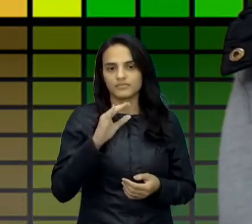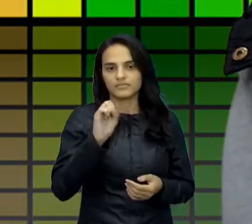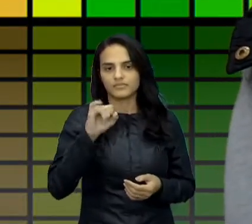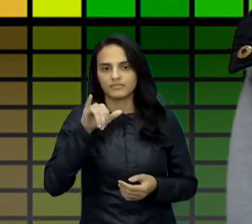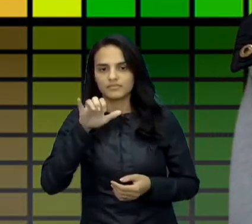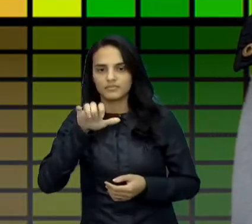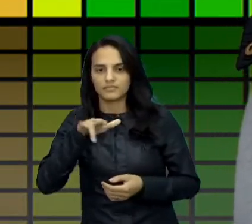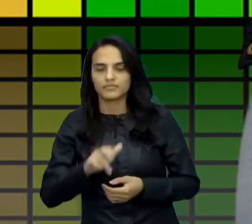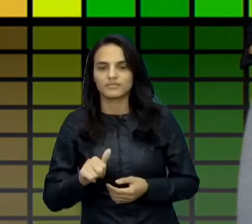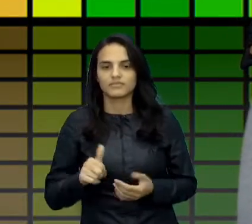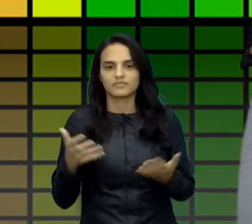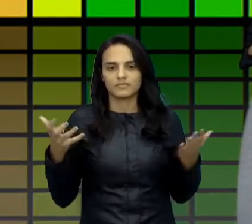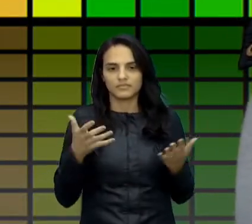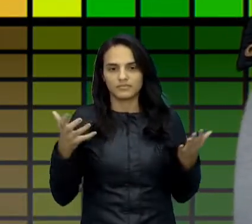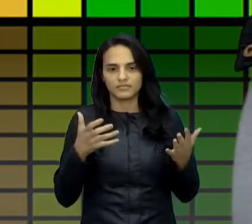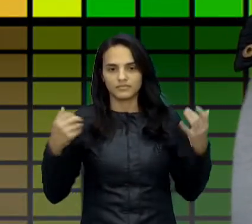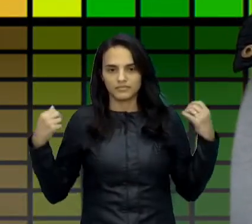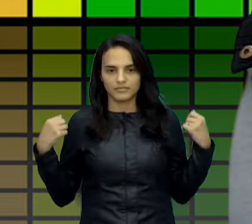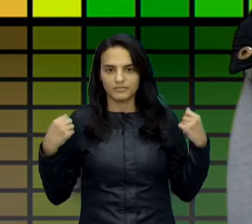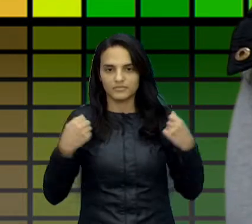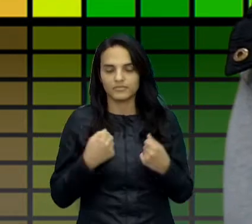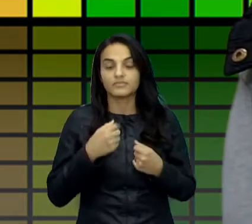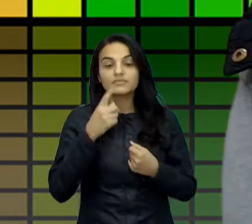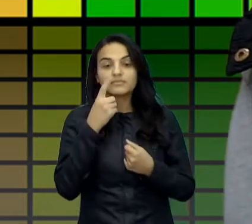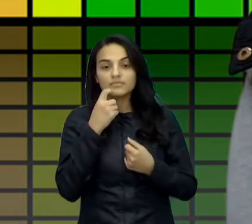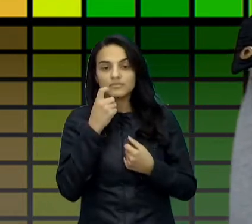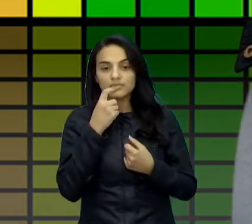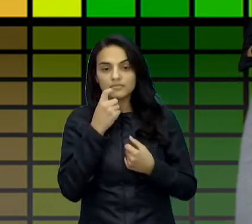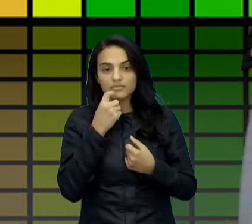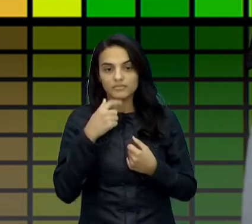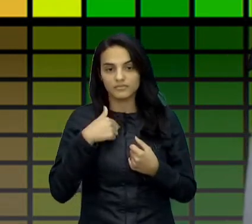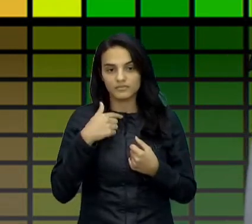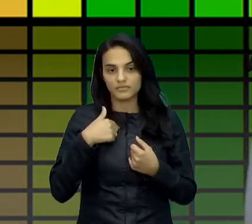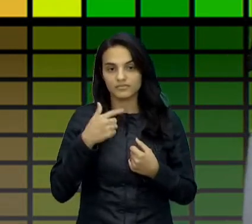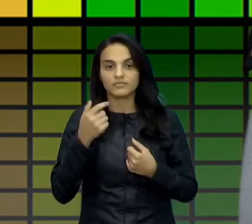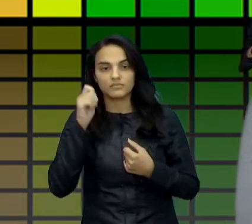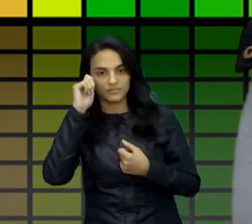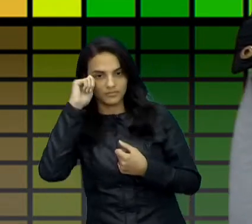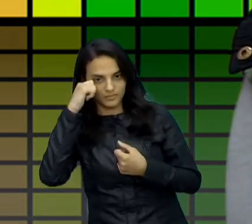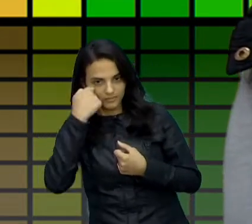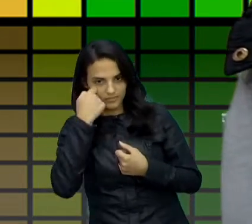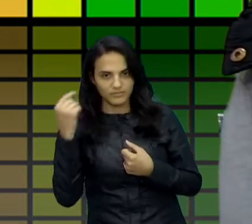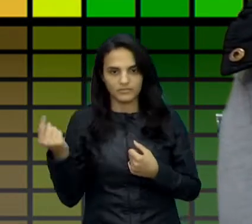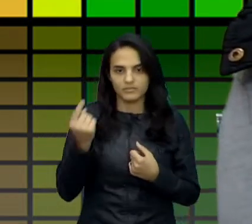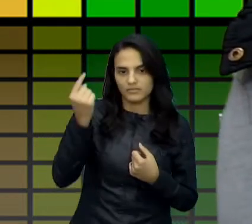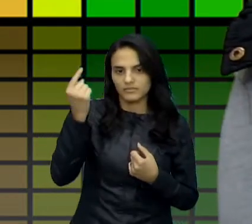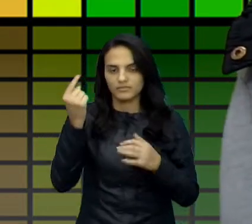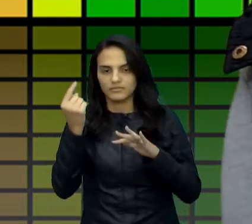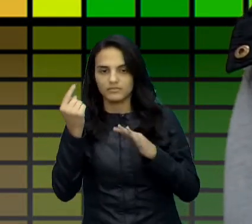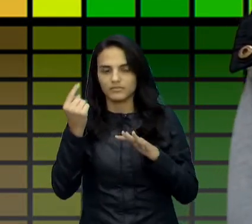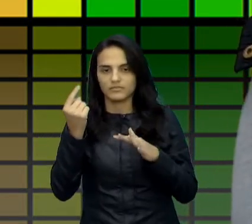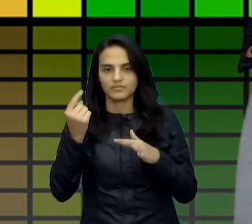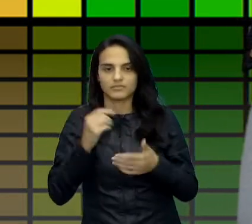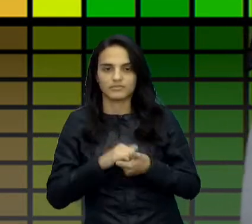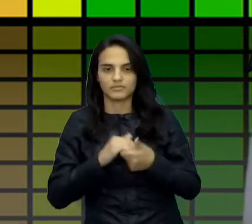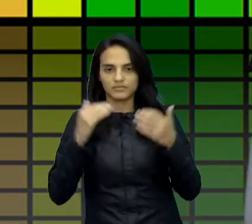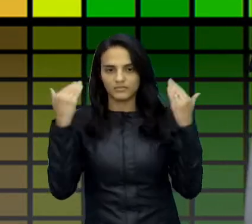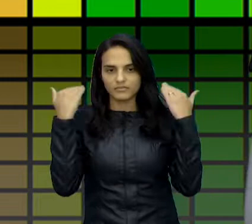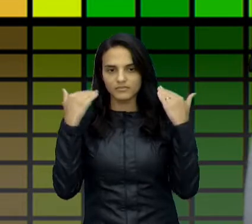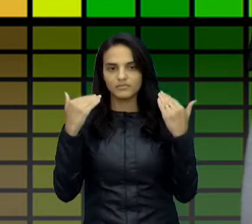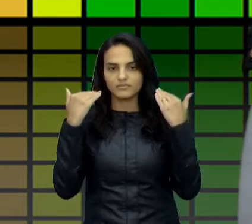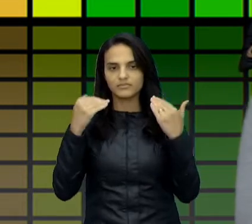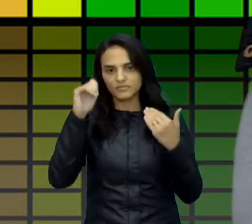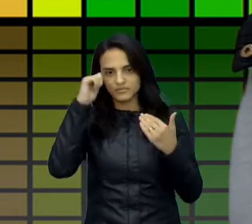Félix. Hoje eu estou com uma blusa vermelha, eu sou a mulher preta, altura mediana, cabelo